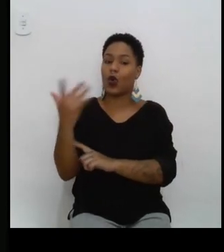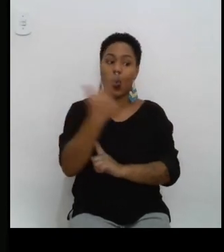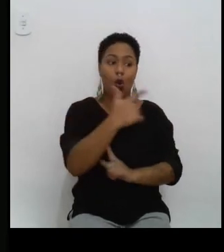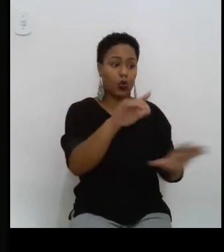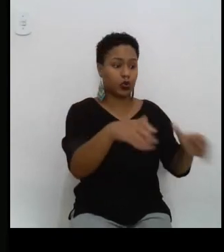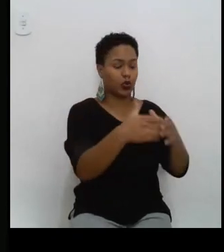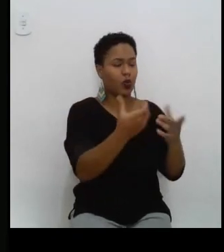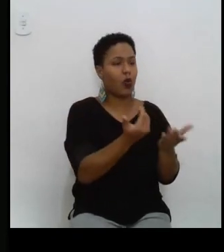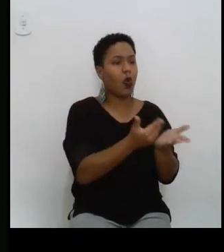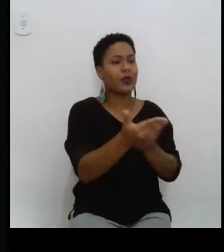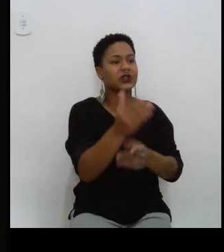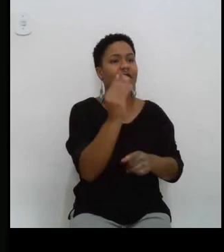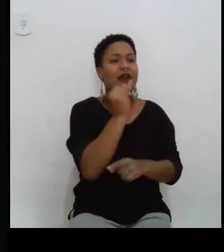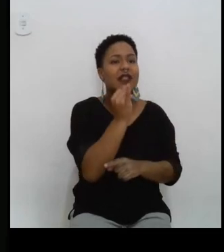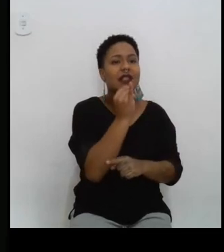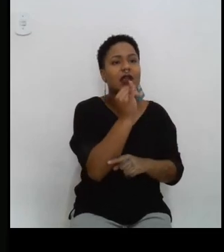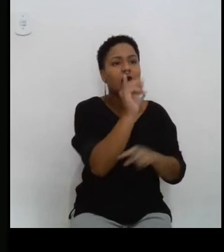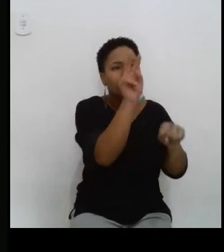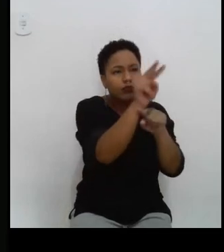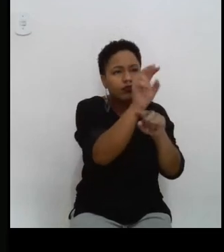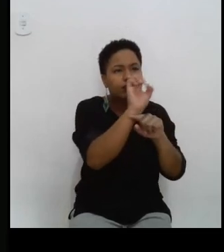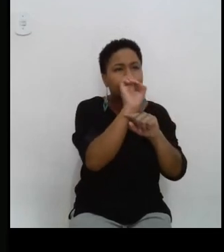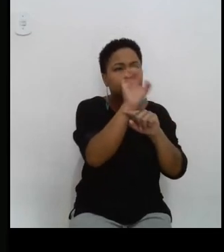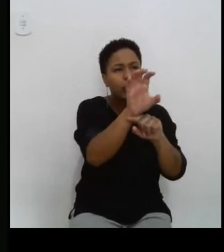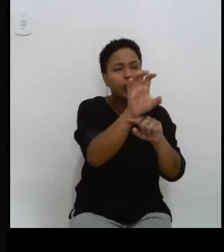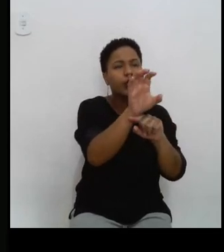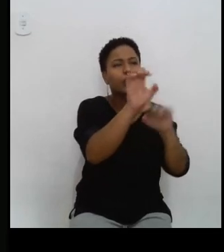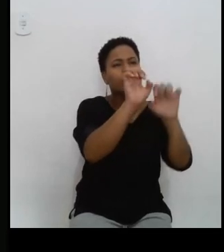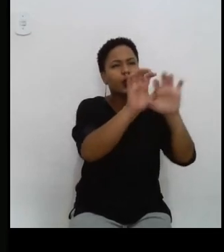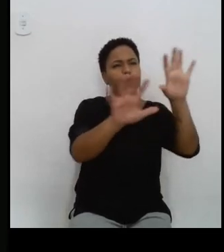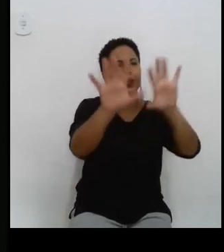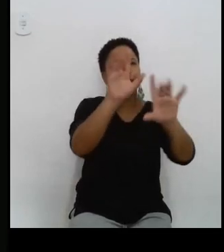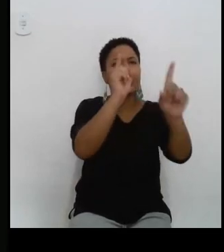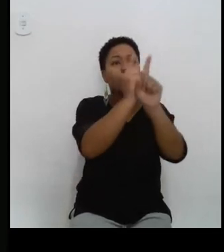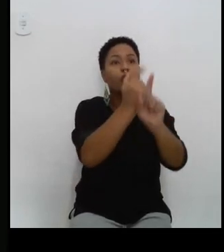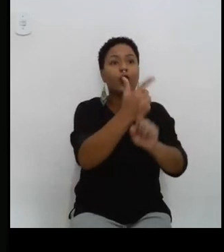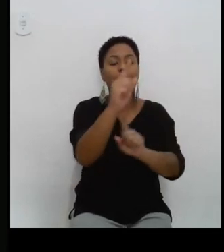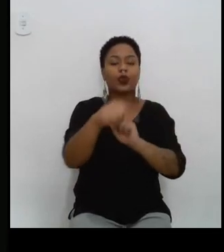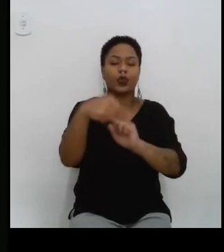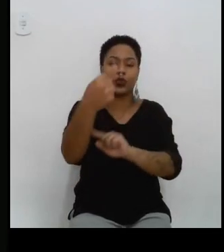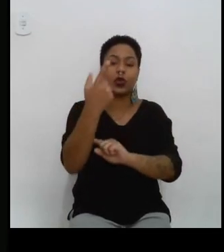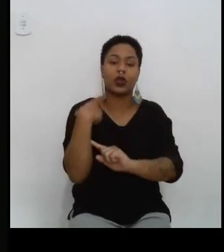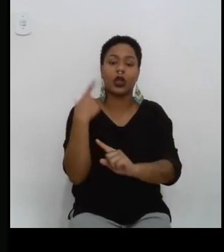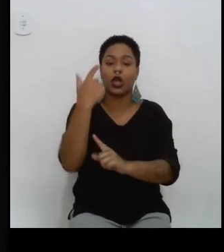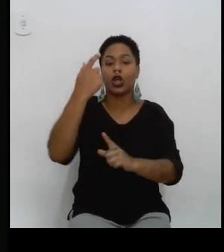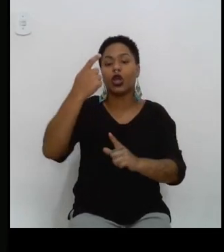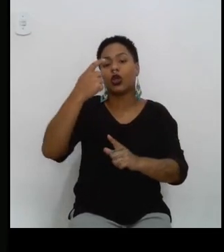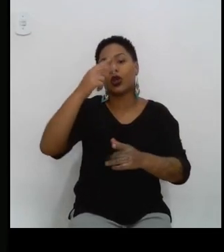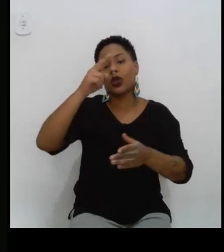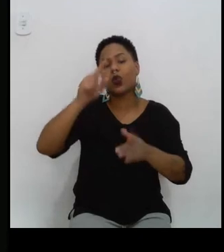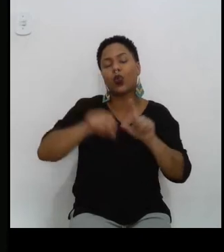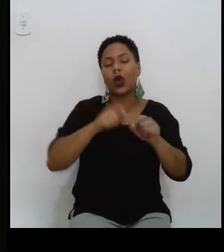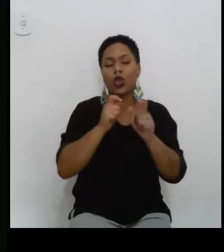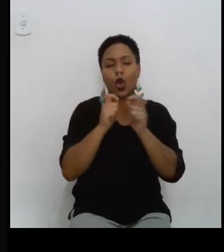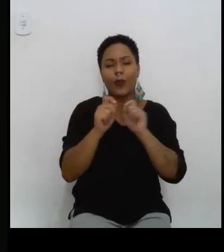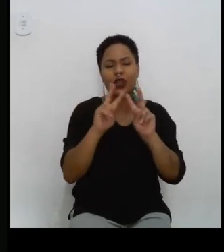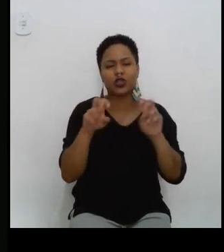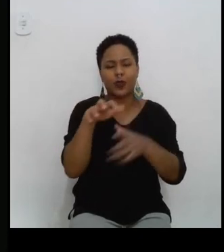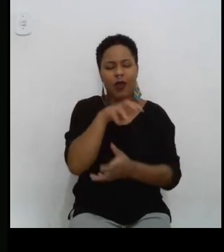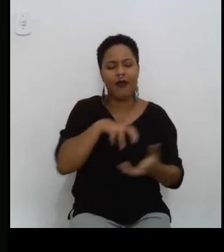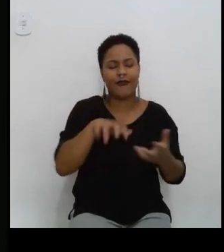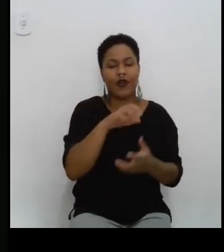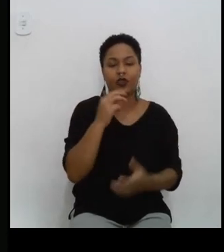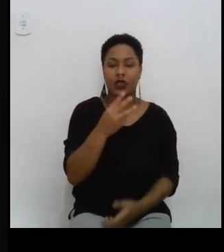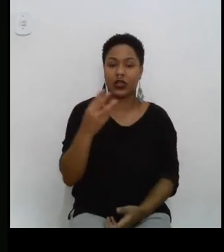projeções passando imagens de te encontro do outro lado documentário sobre a revolta de 33 que derrubou o primeiro golpe